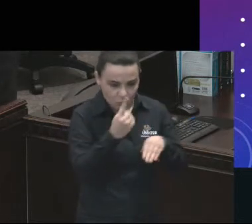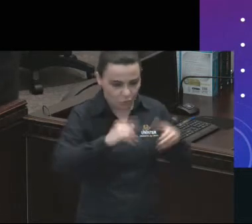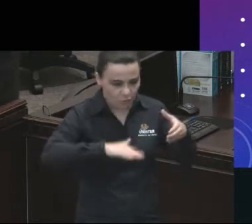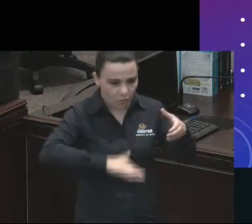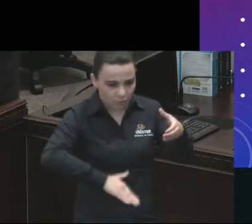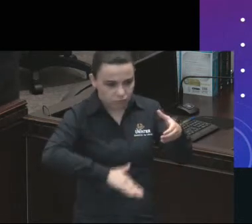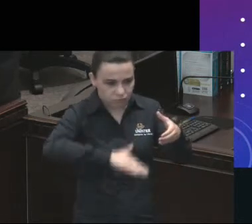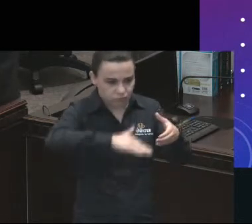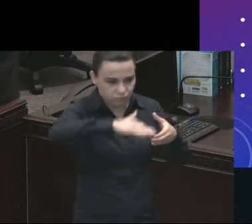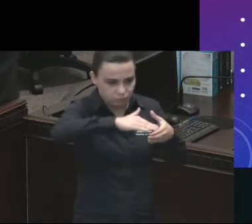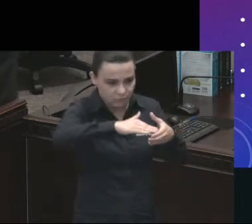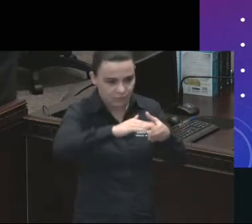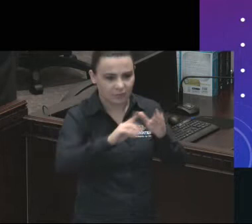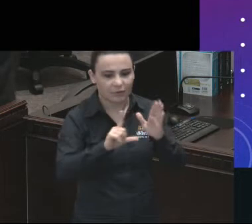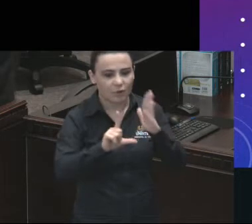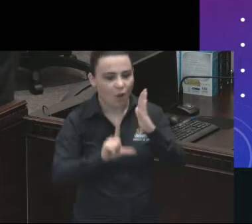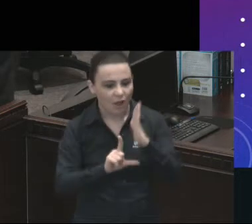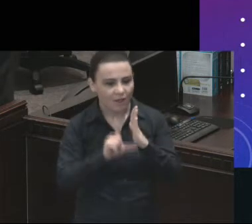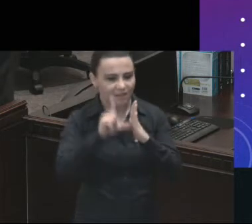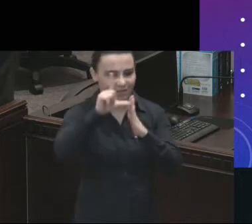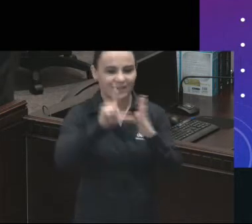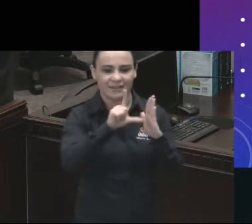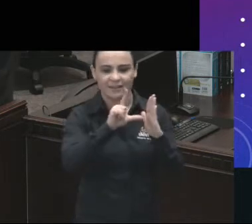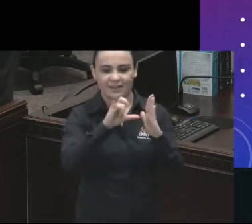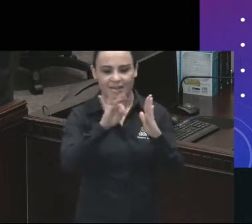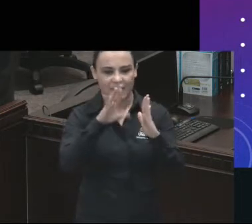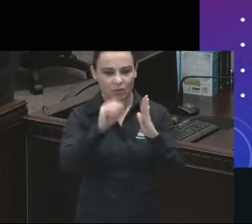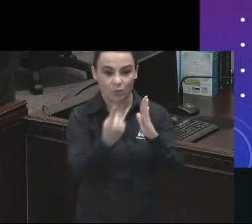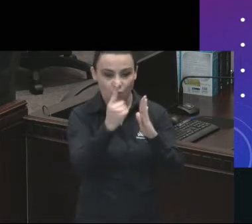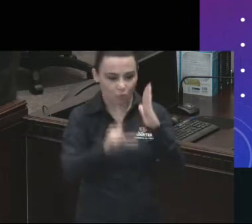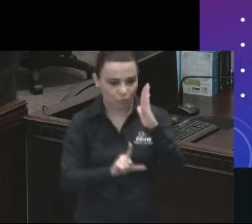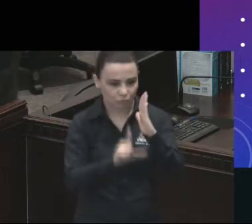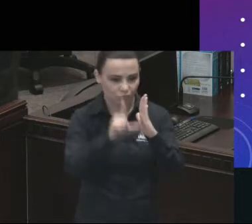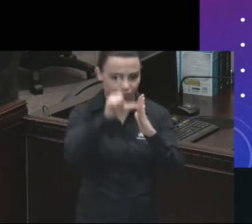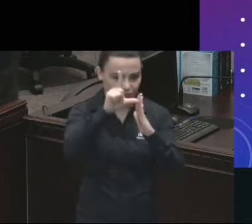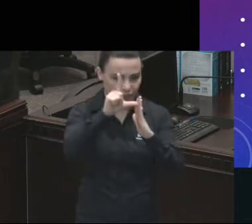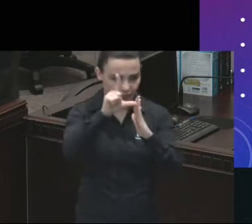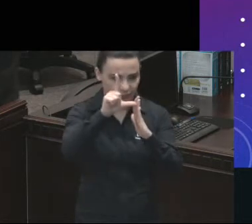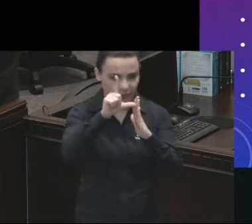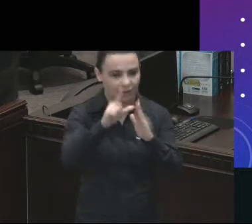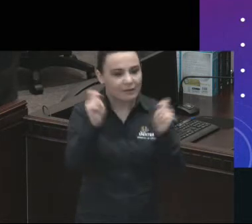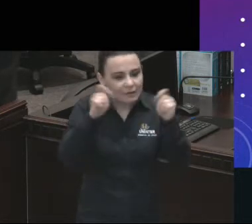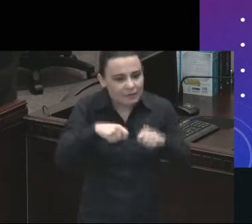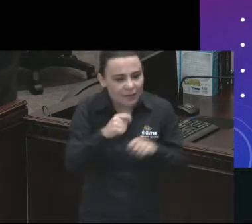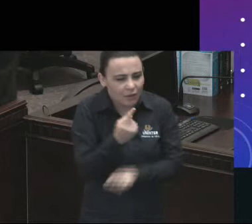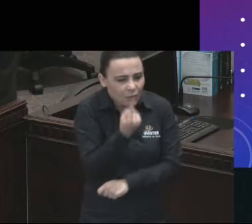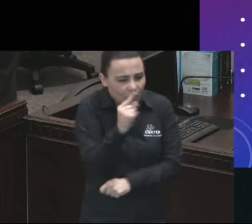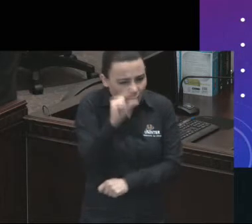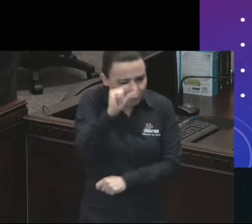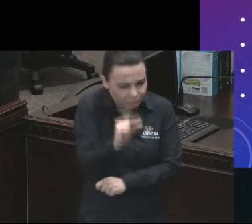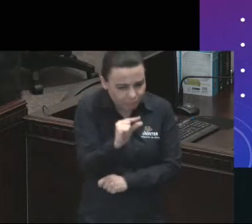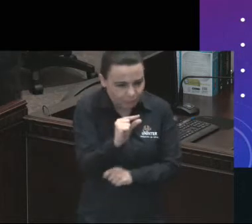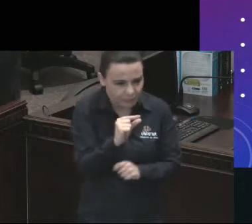quantidades bem baixas. Então, quando essas técnicas de detecção começaram a a conseguir detectar, esses